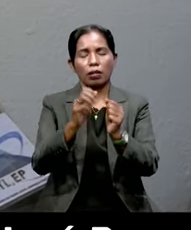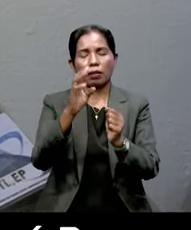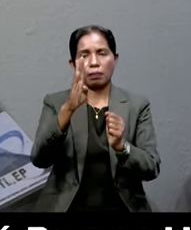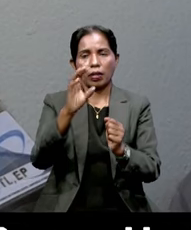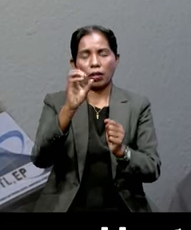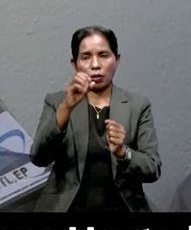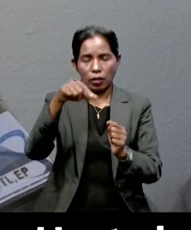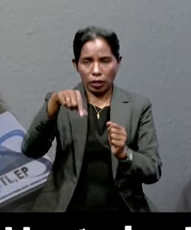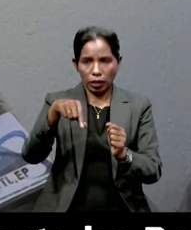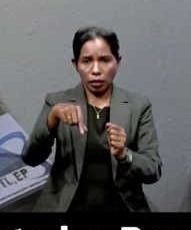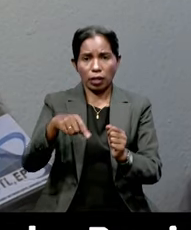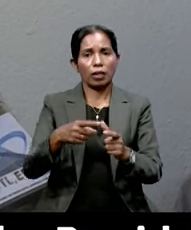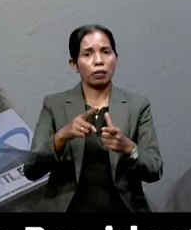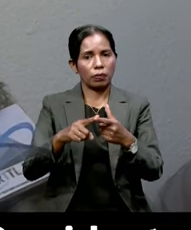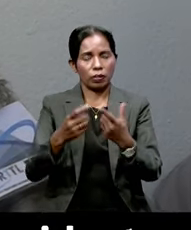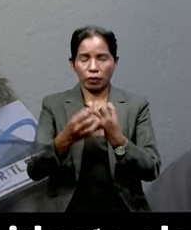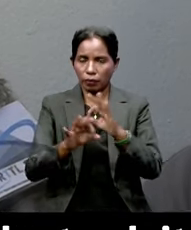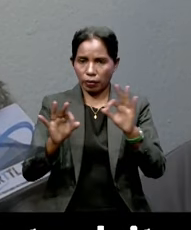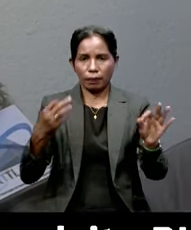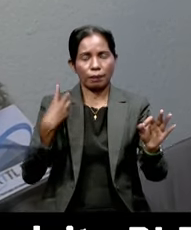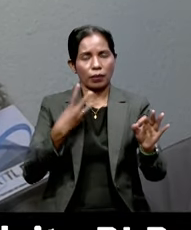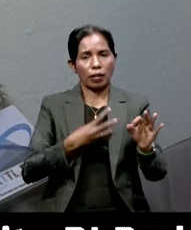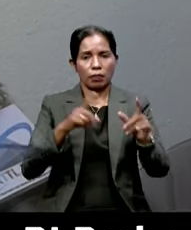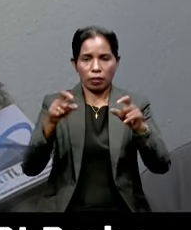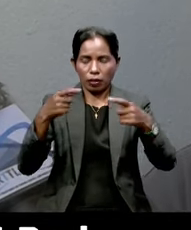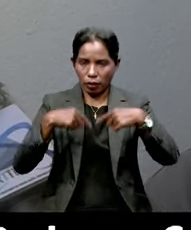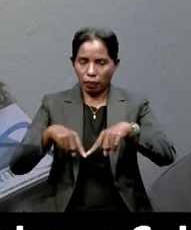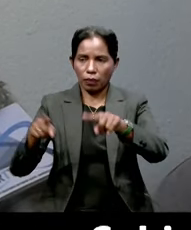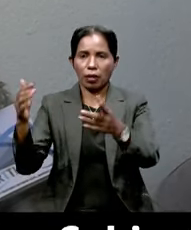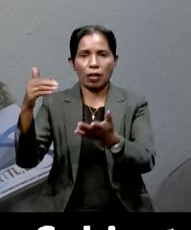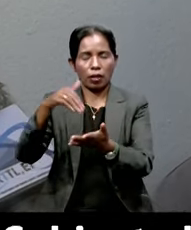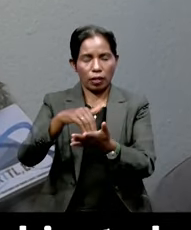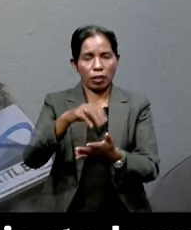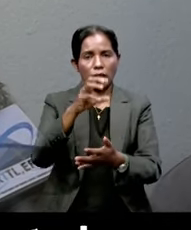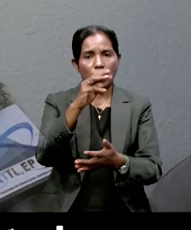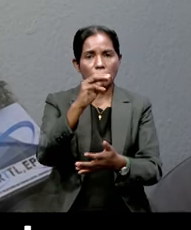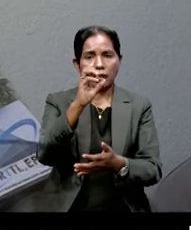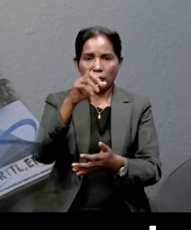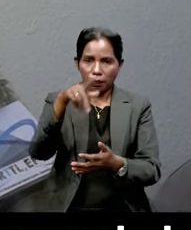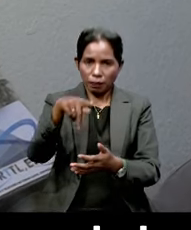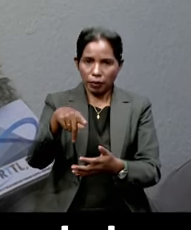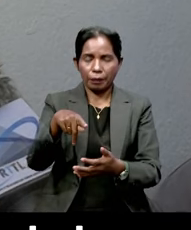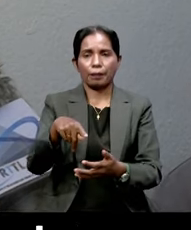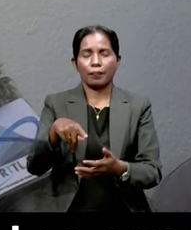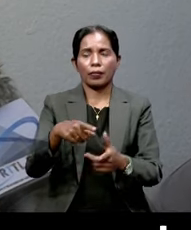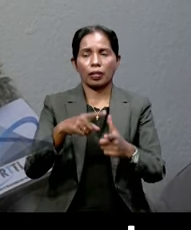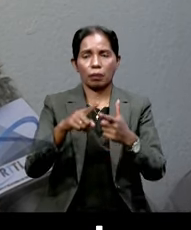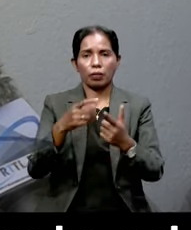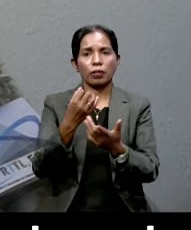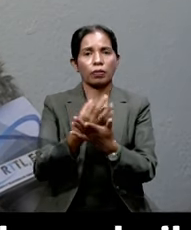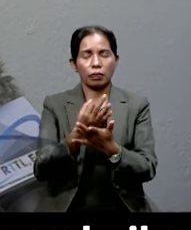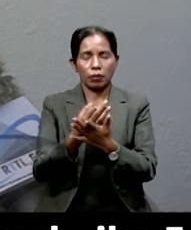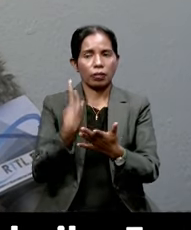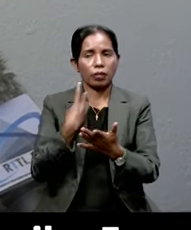então depois de ir a nehuto a mim tem que ba fale obras públicas e orçamento neve a